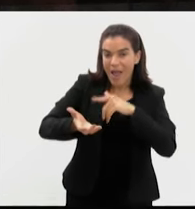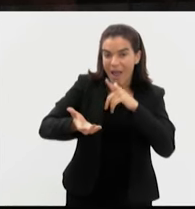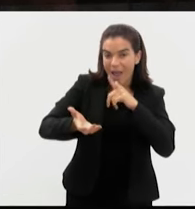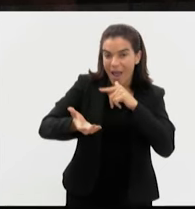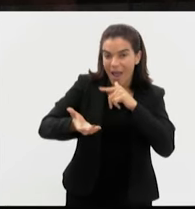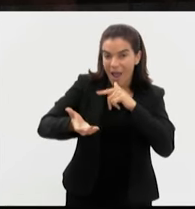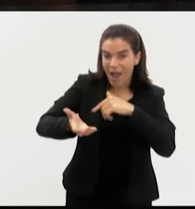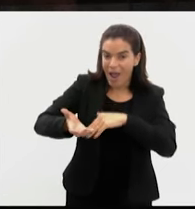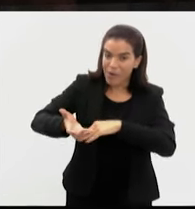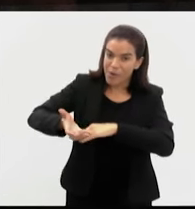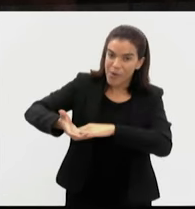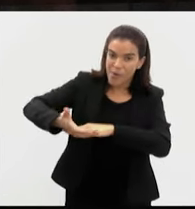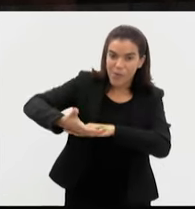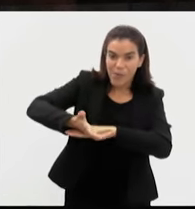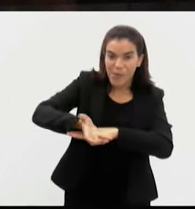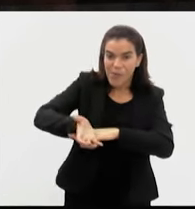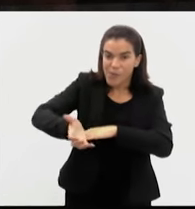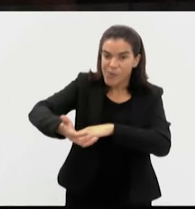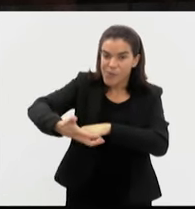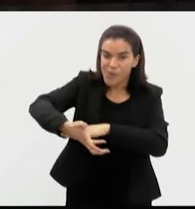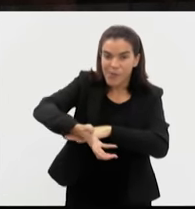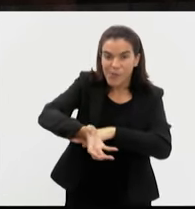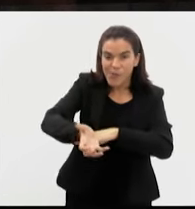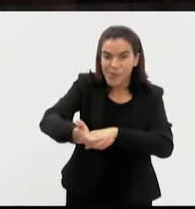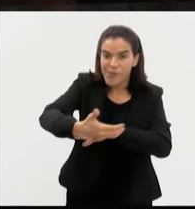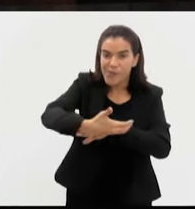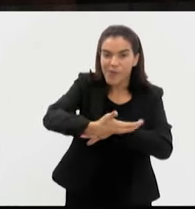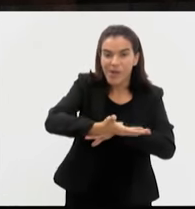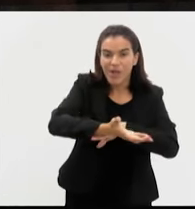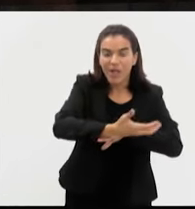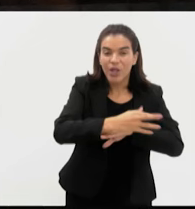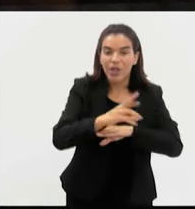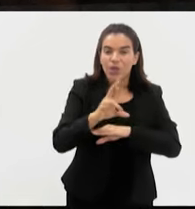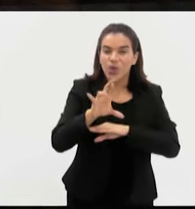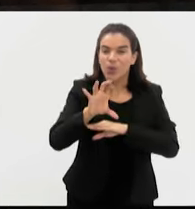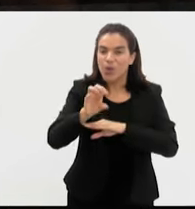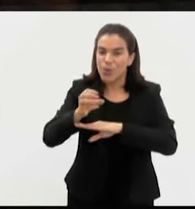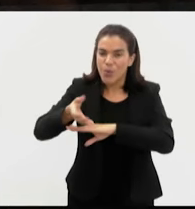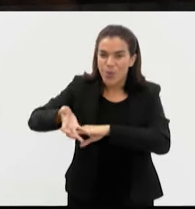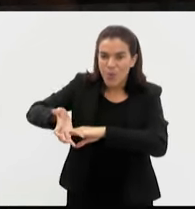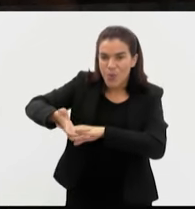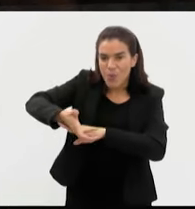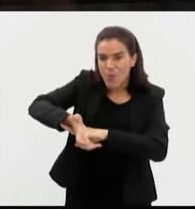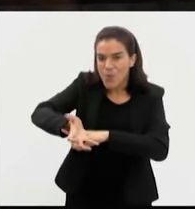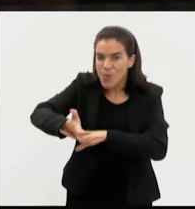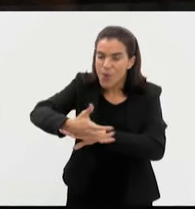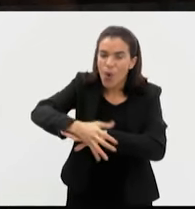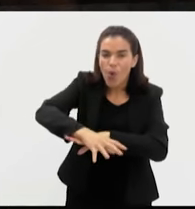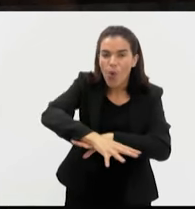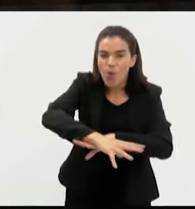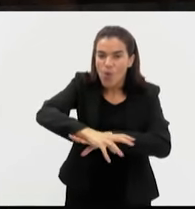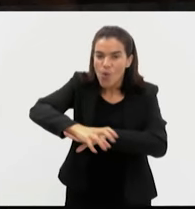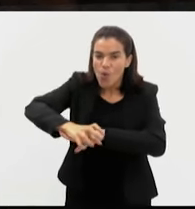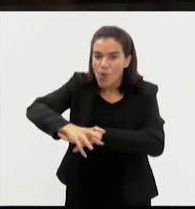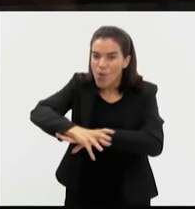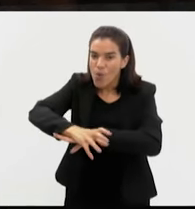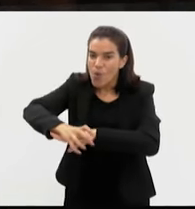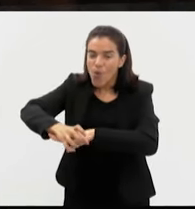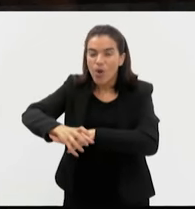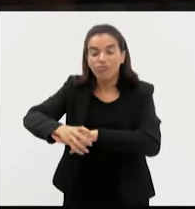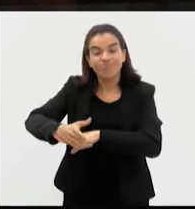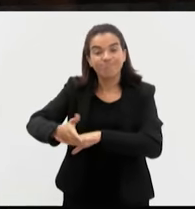ela consegue acesso onde muitas vezes a long Hit ou uma escavadeira ou uma drag Line não consegue